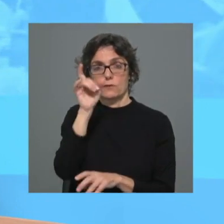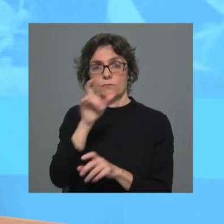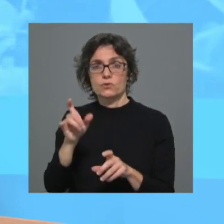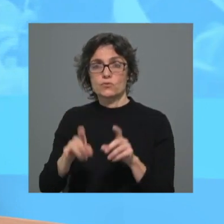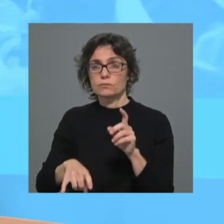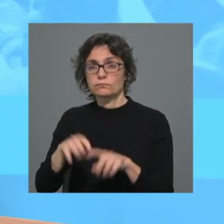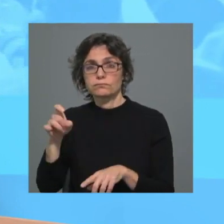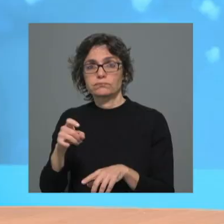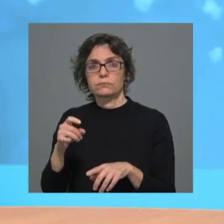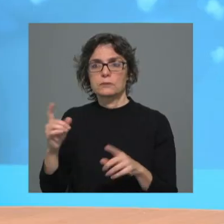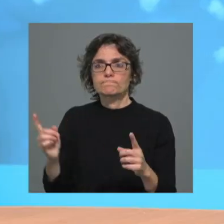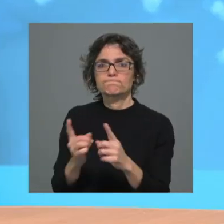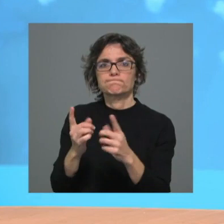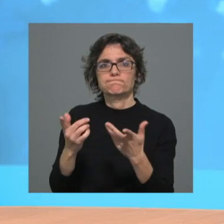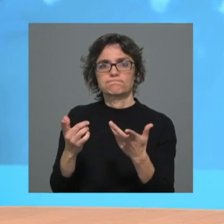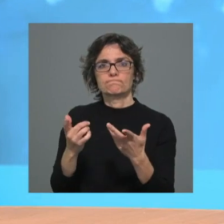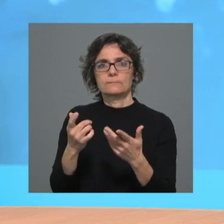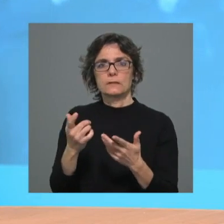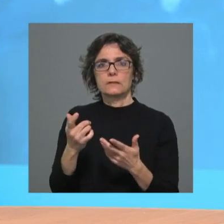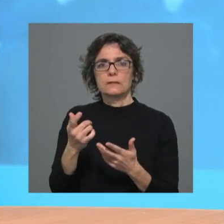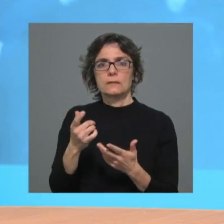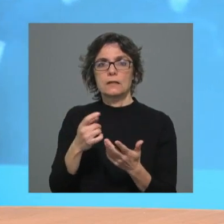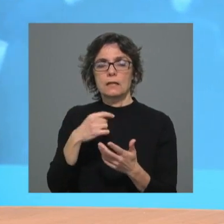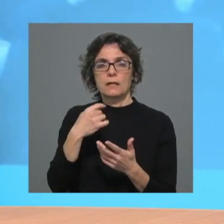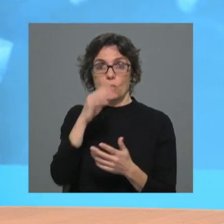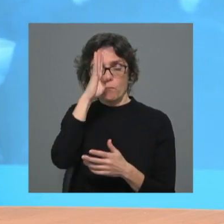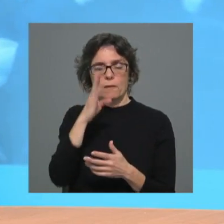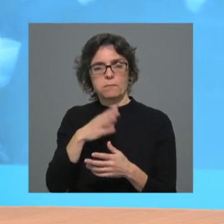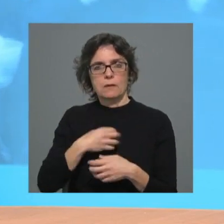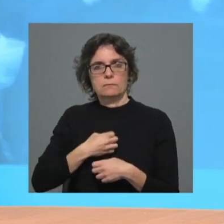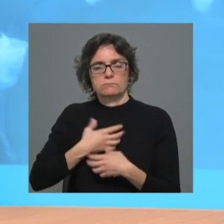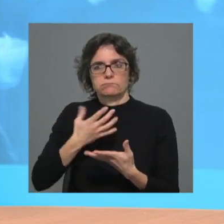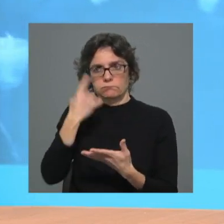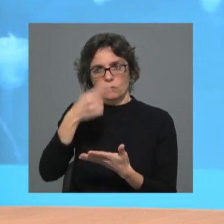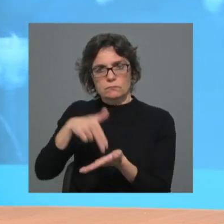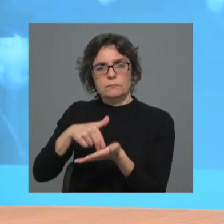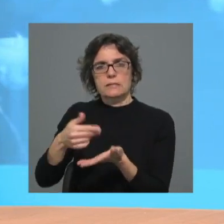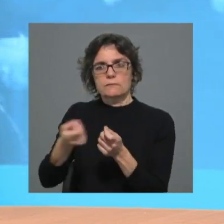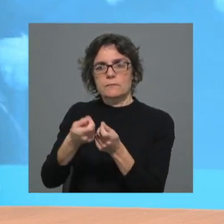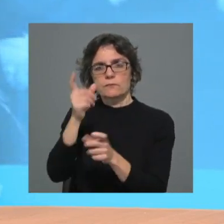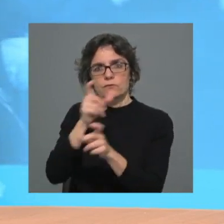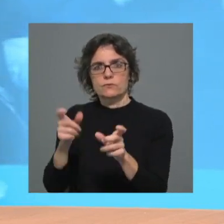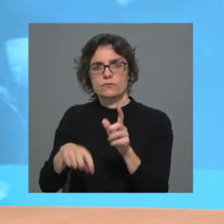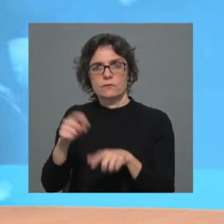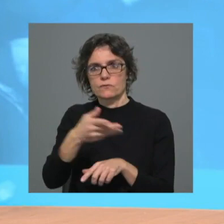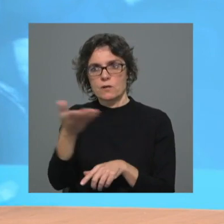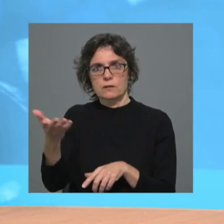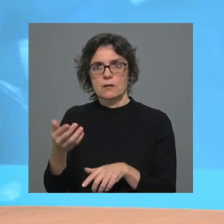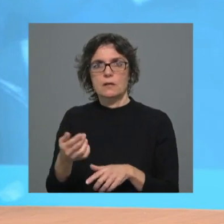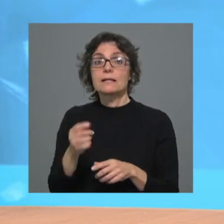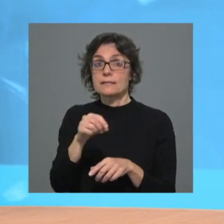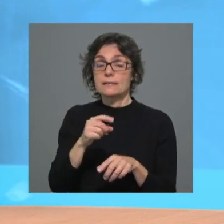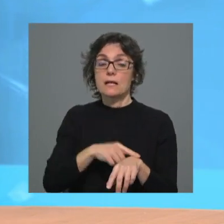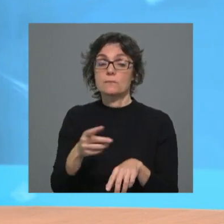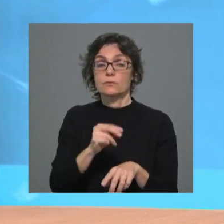de viva voz, portanto ele deu rosto e voz a estas situações. É um dos momentos mais... Há dois momentos muito impressionantes. Vou começar por um